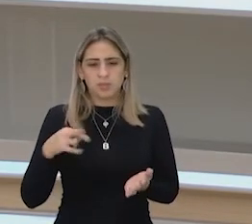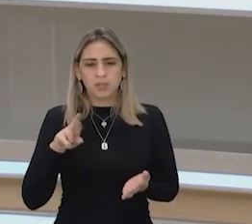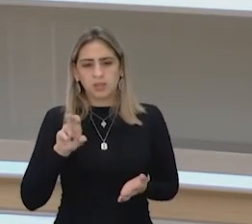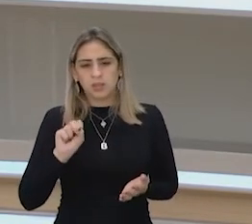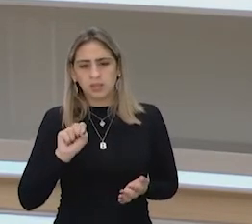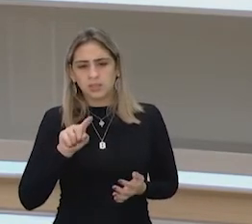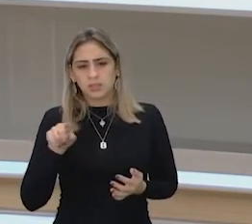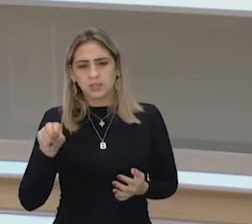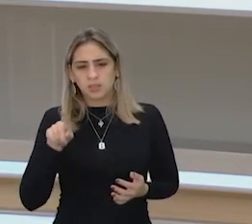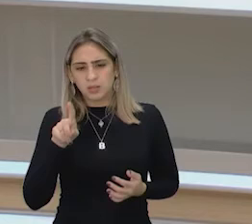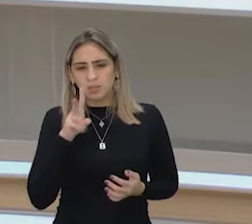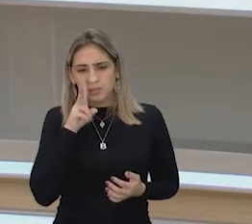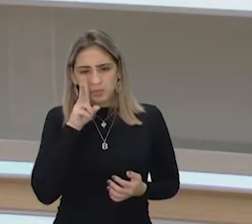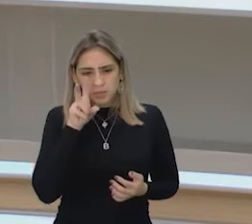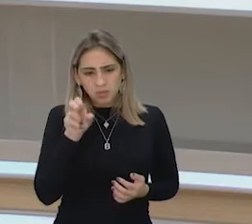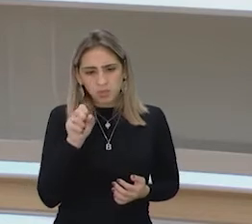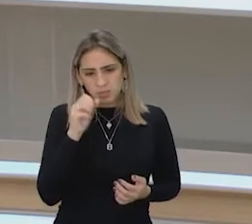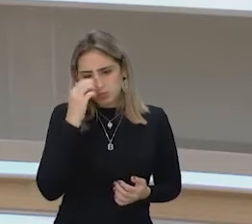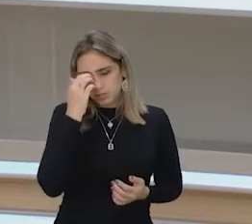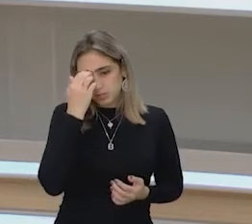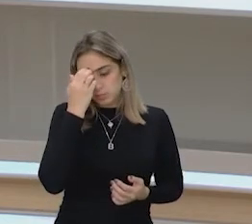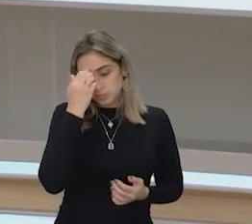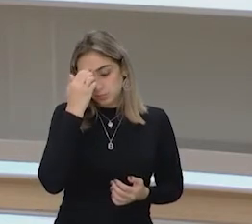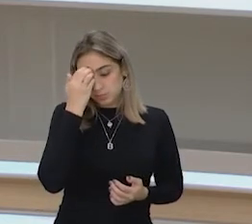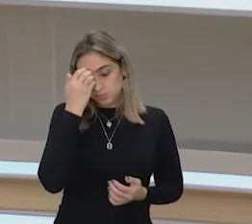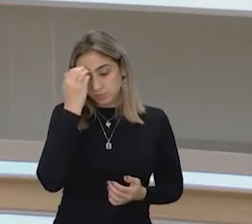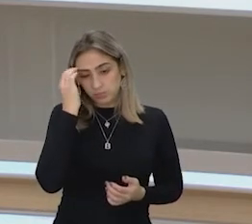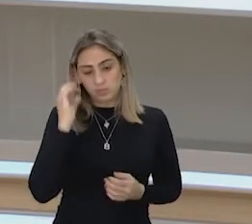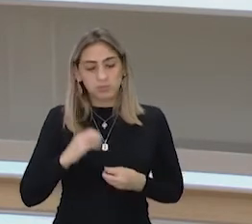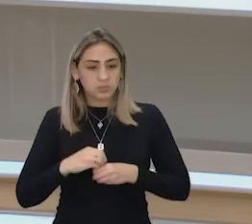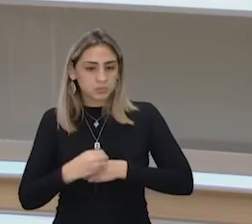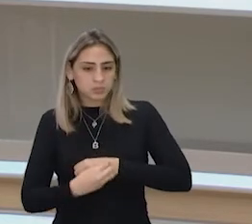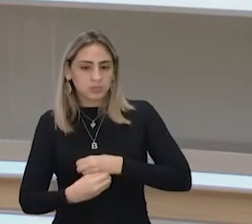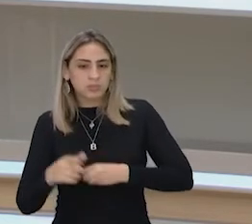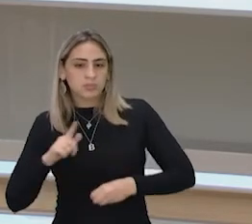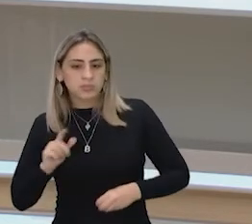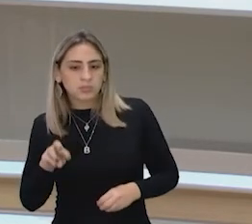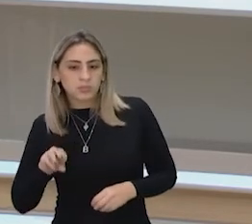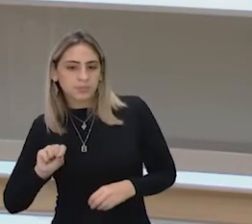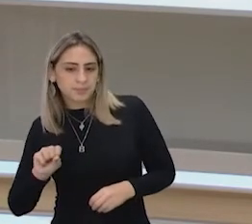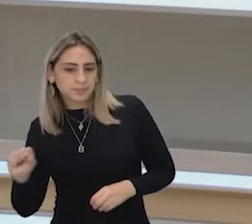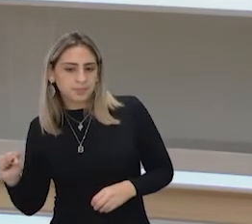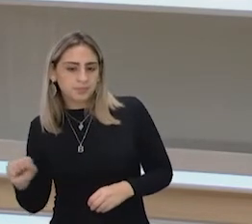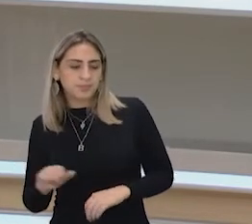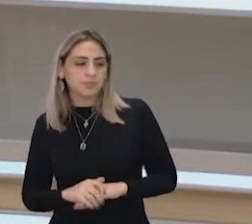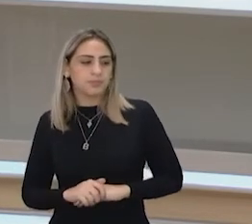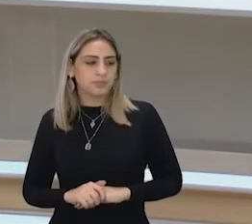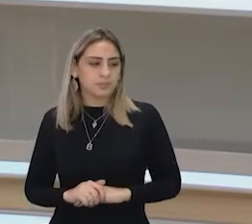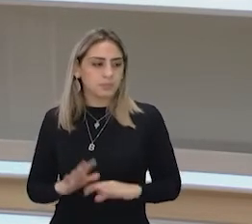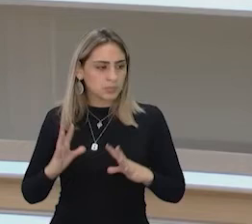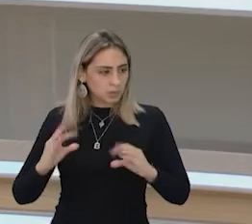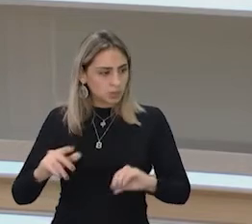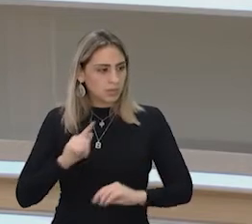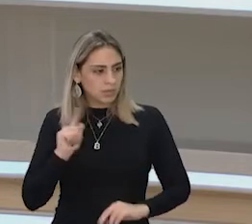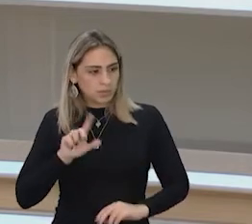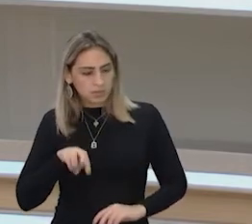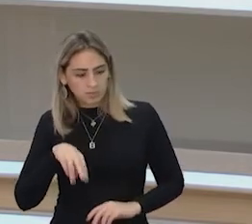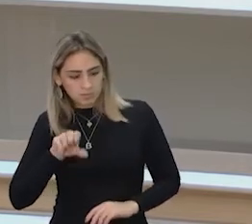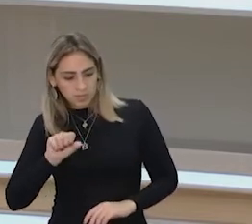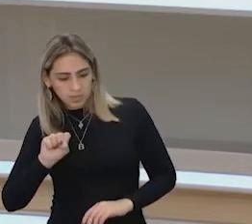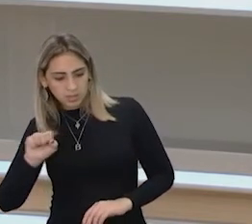uma força sobre área. As moléculas, elas têm massa. E quando tudo que tem massa, a gravidade